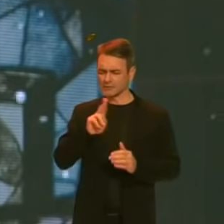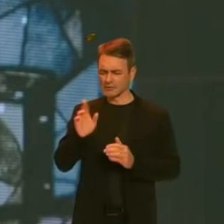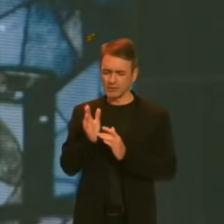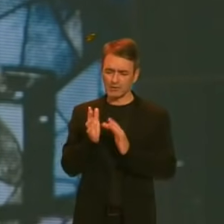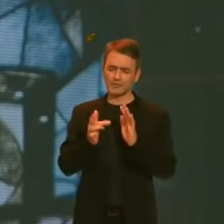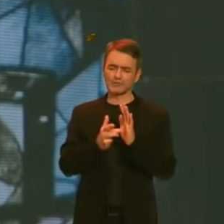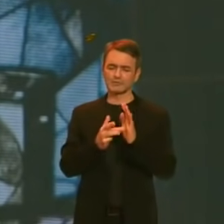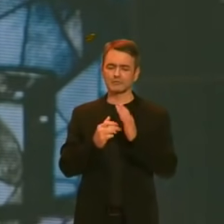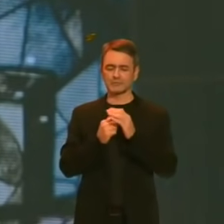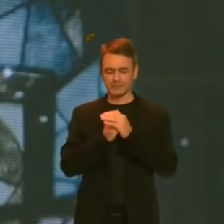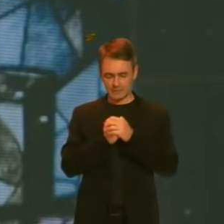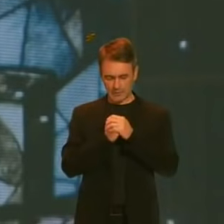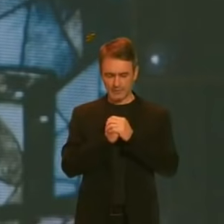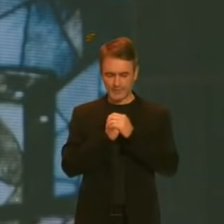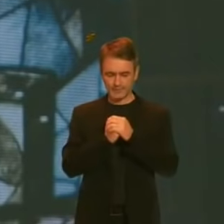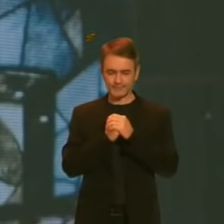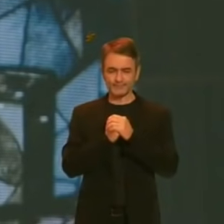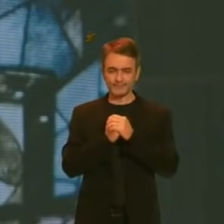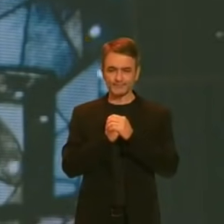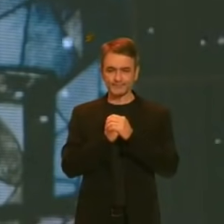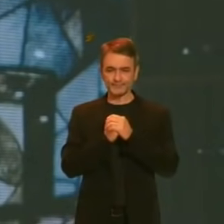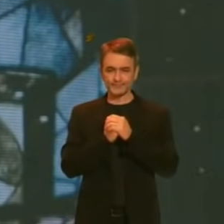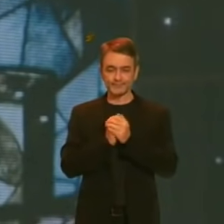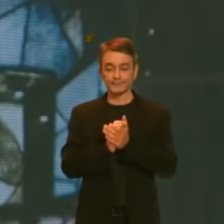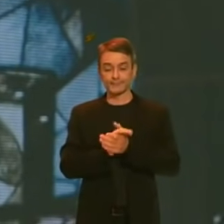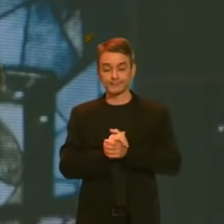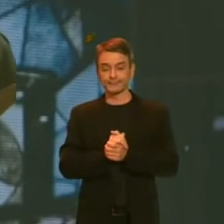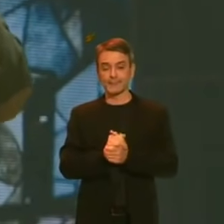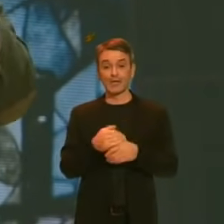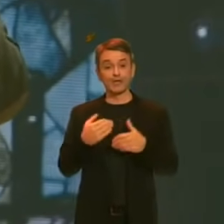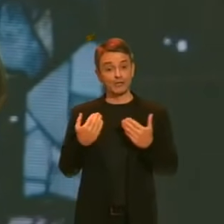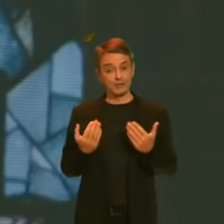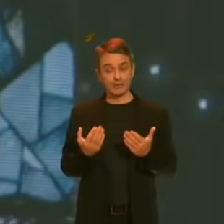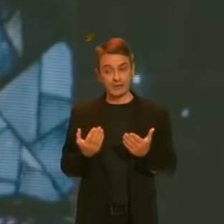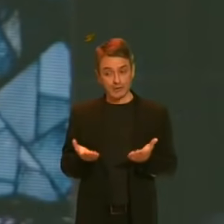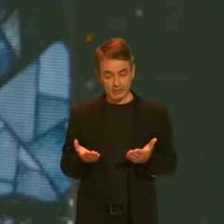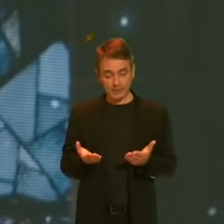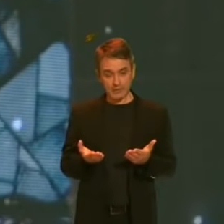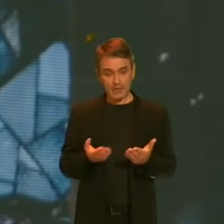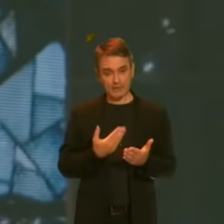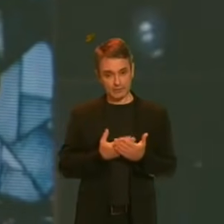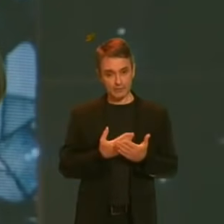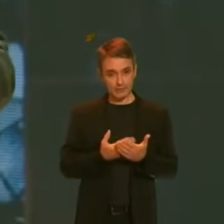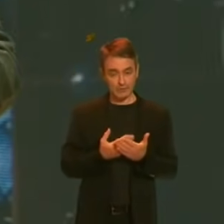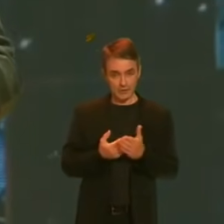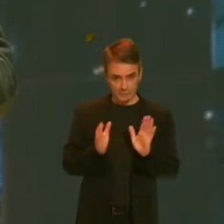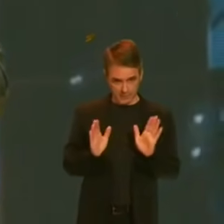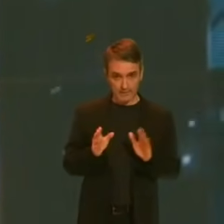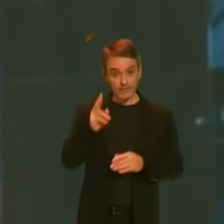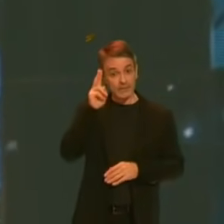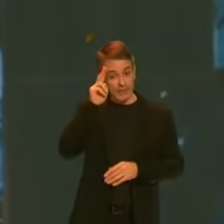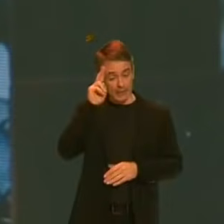Jesus. Amém e amém. Como nós já estudamos, só para você se lembrar,